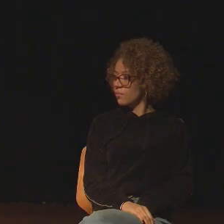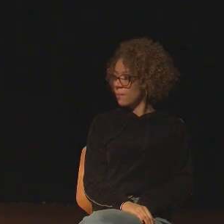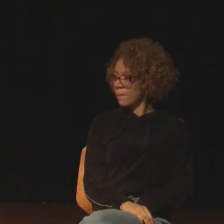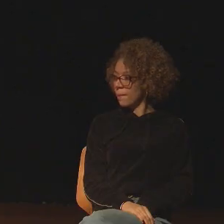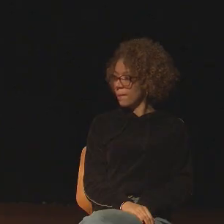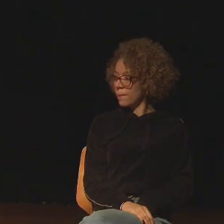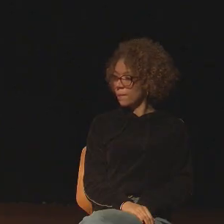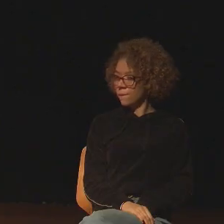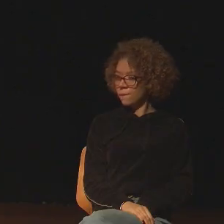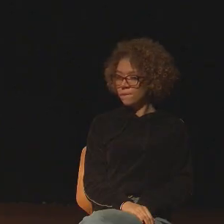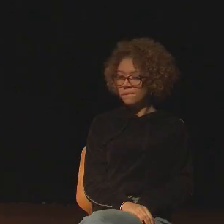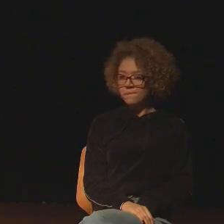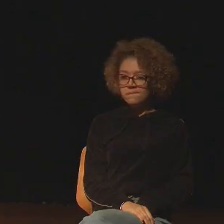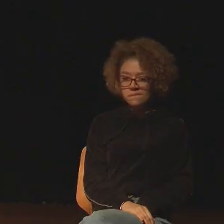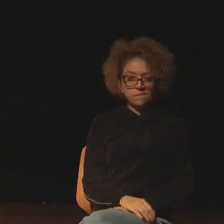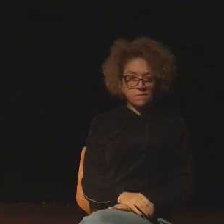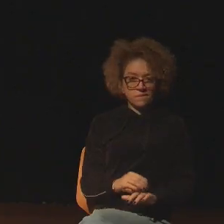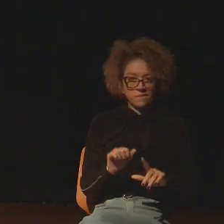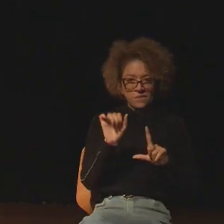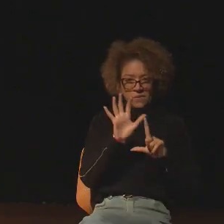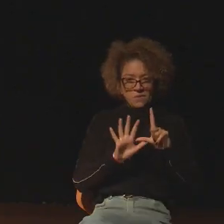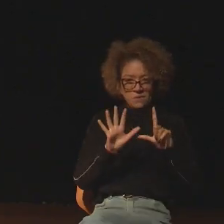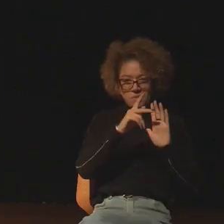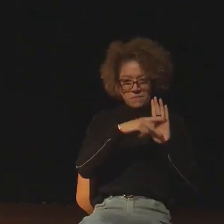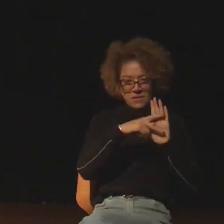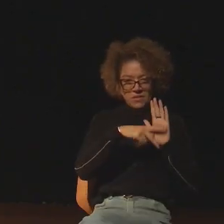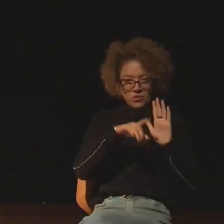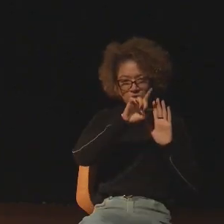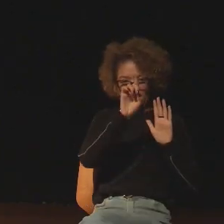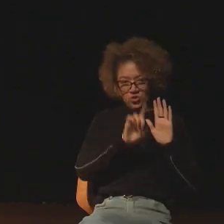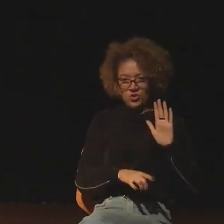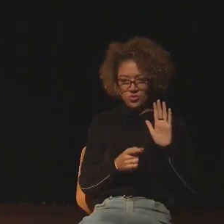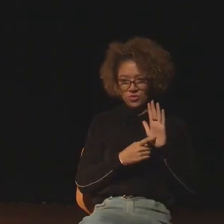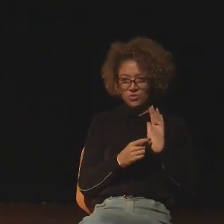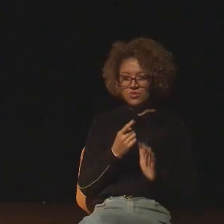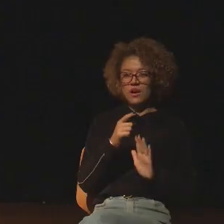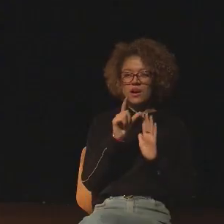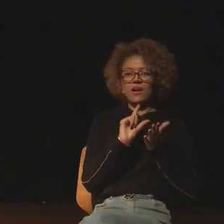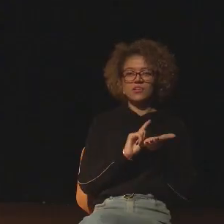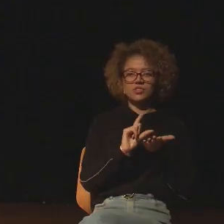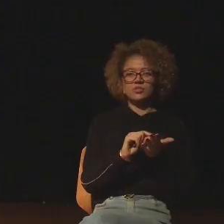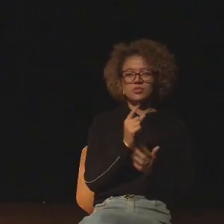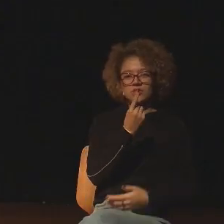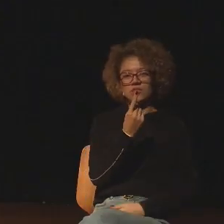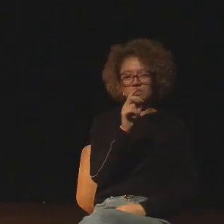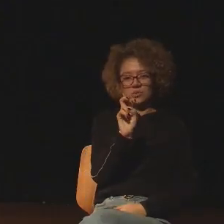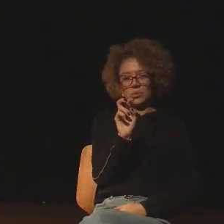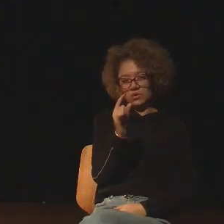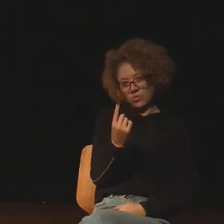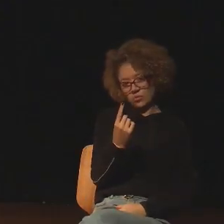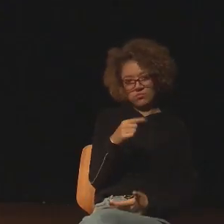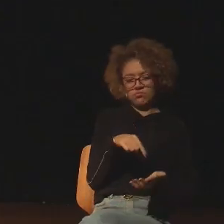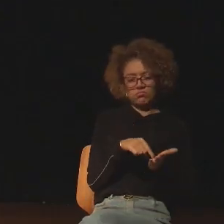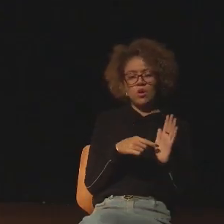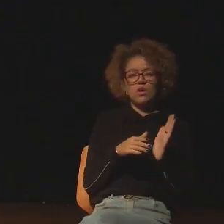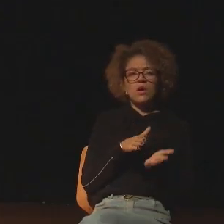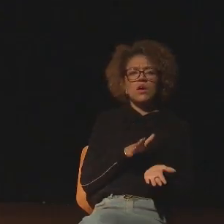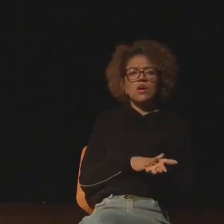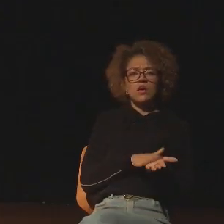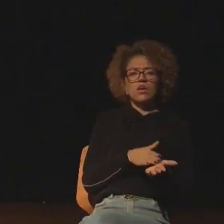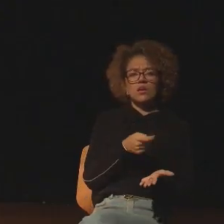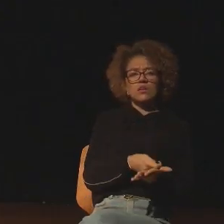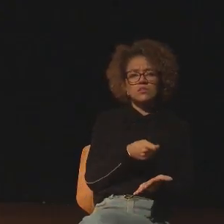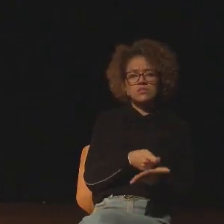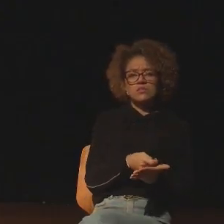O plano diretor da cidade, hoje, no seu artigo 151, ele exige estudo de impacto